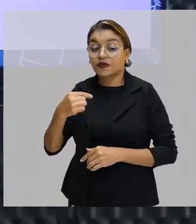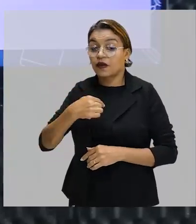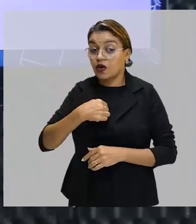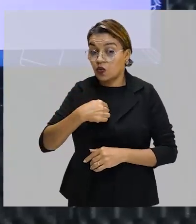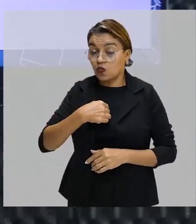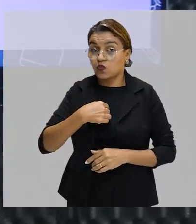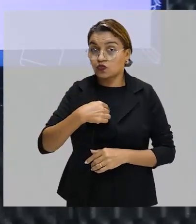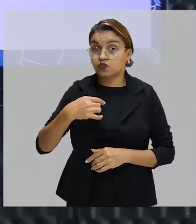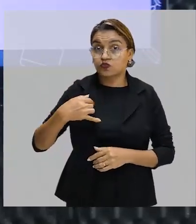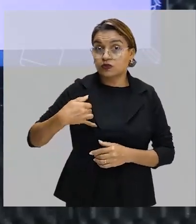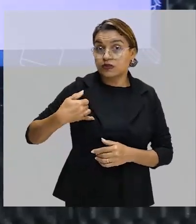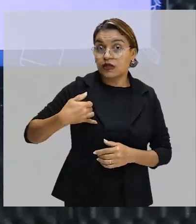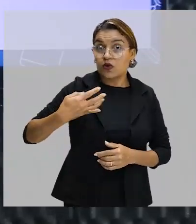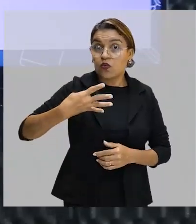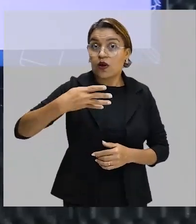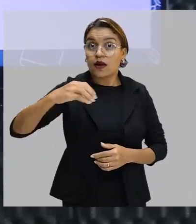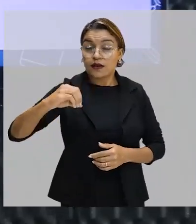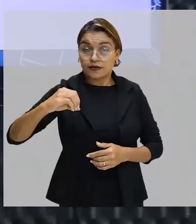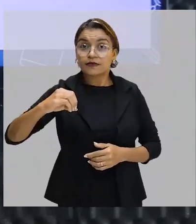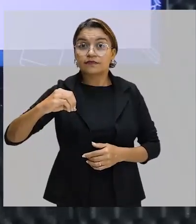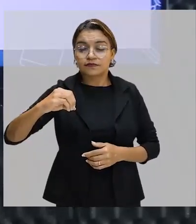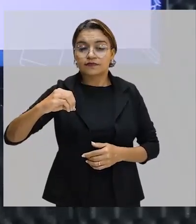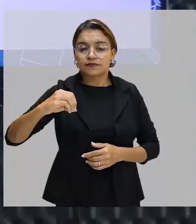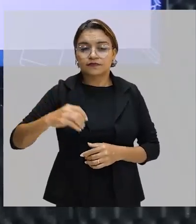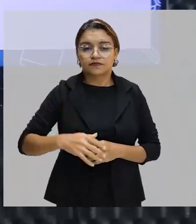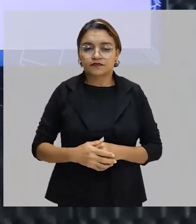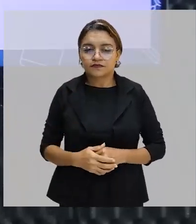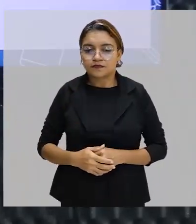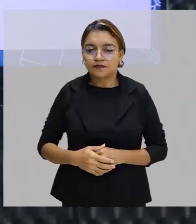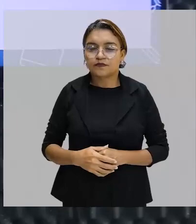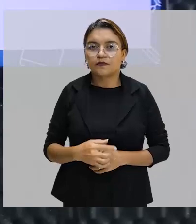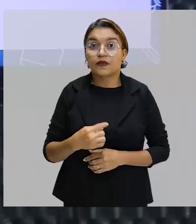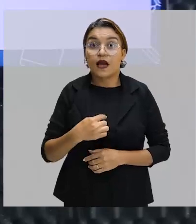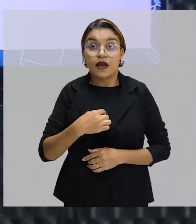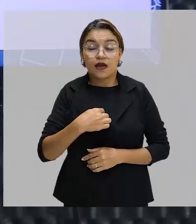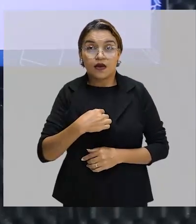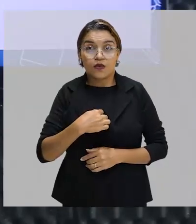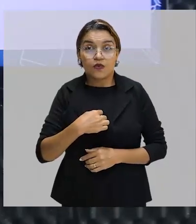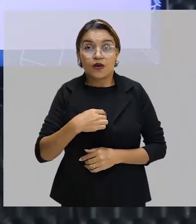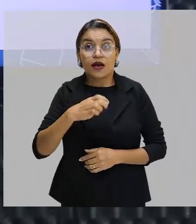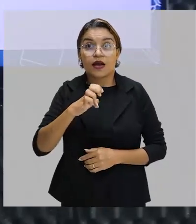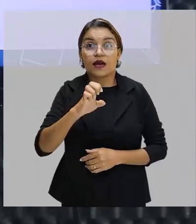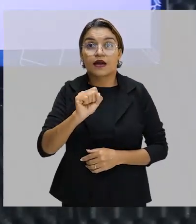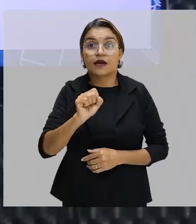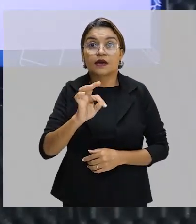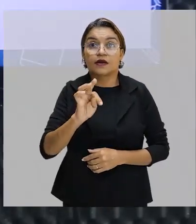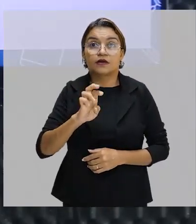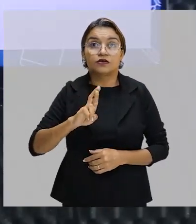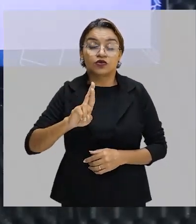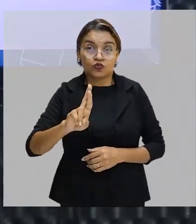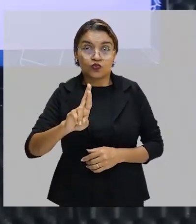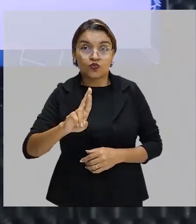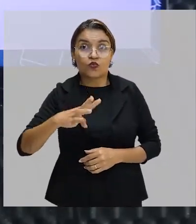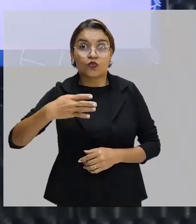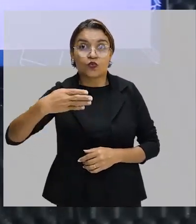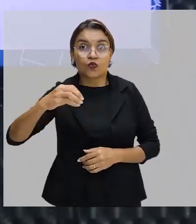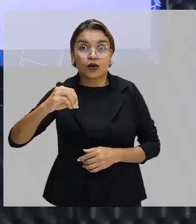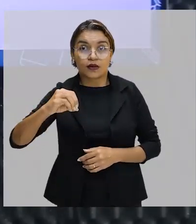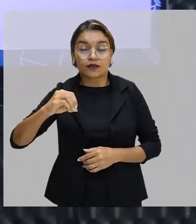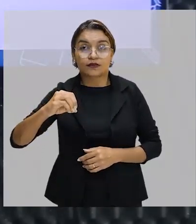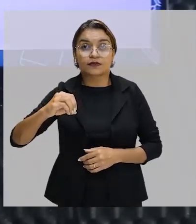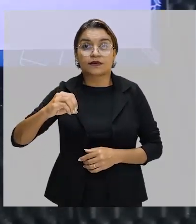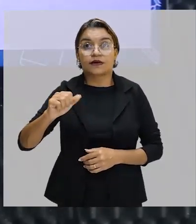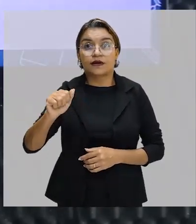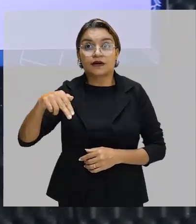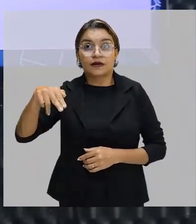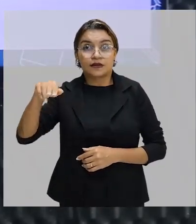tenho 40 anos. Ao pé da letra seria eu estou com 40 anos, tá? Agora, no português, a